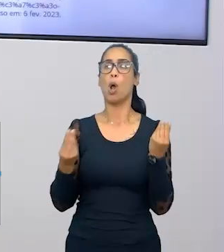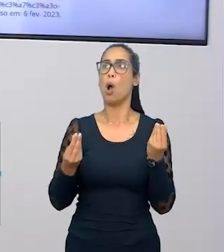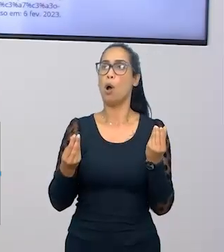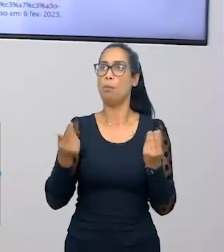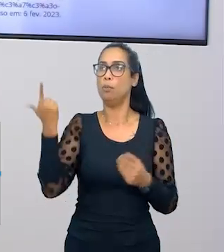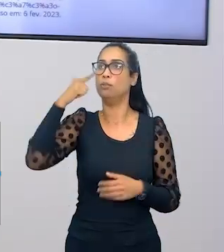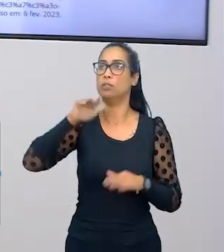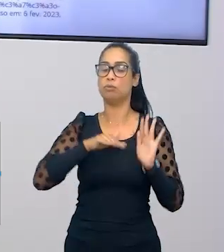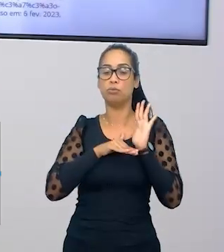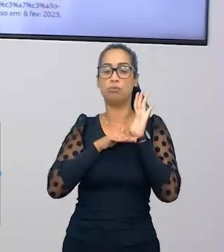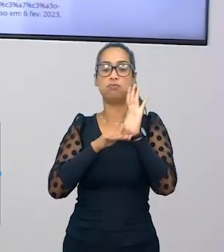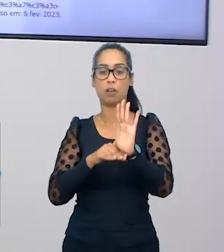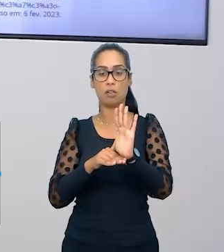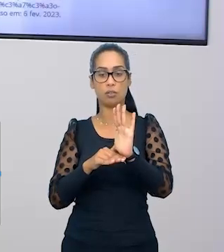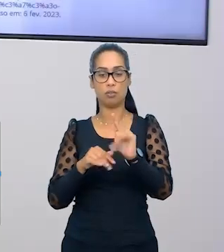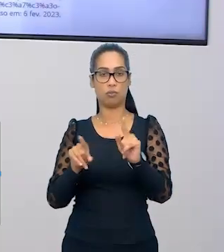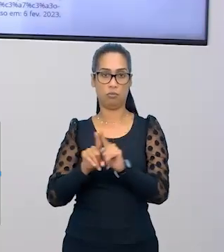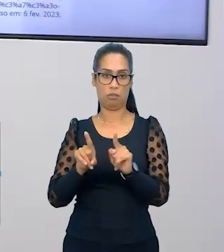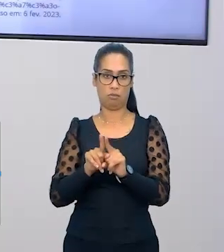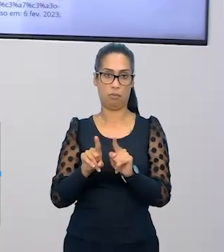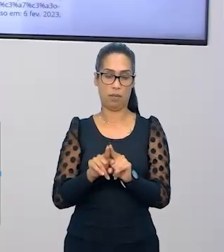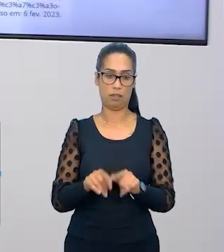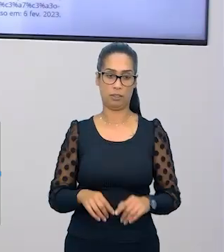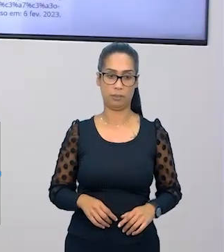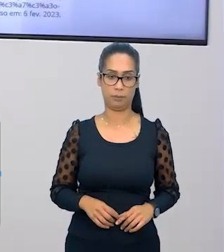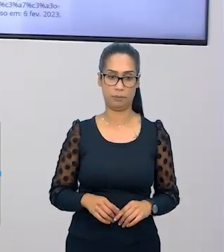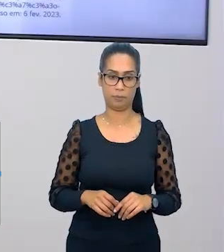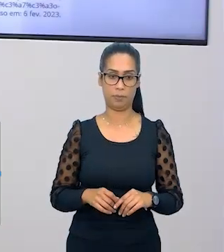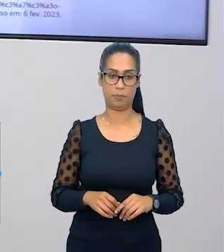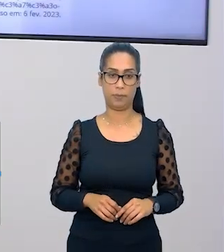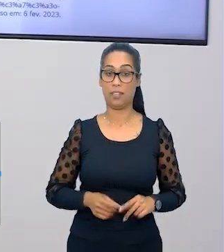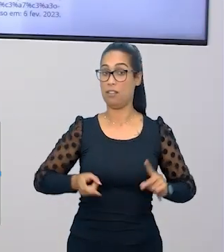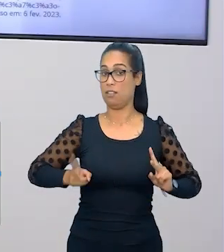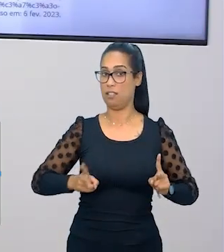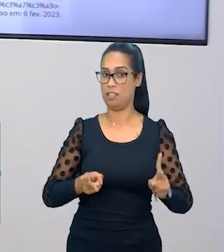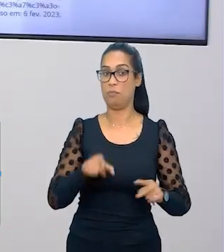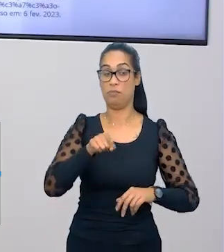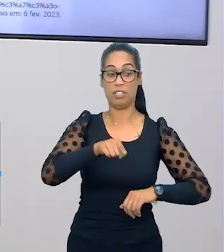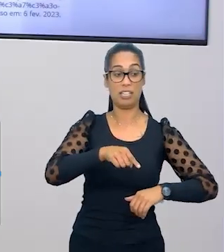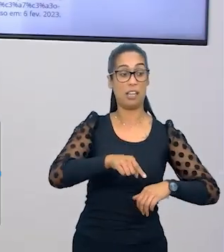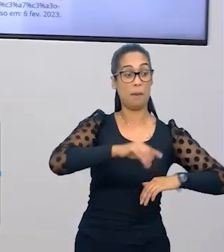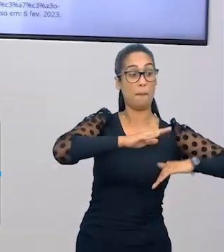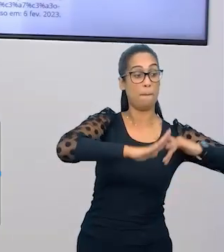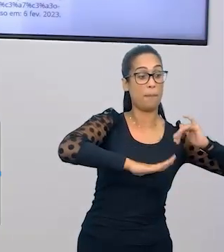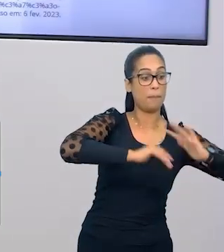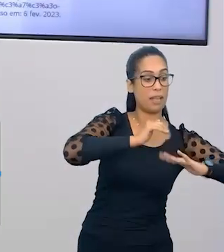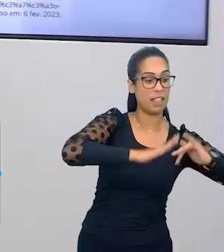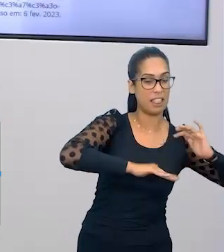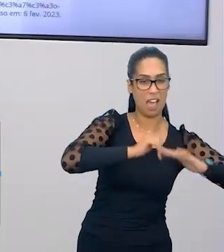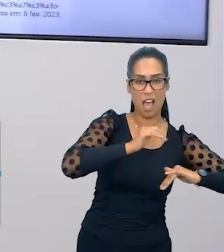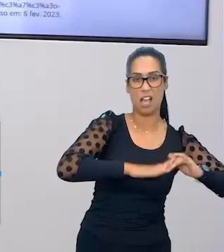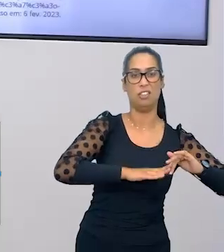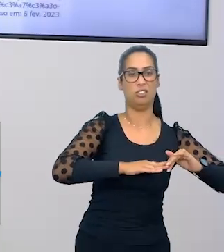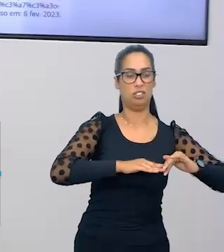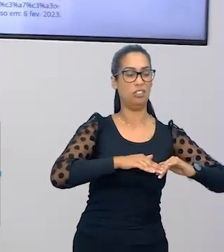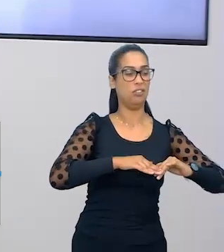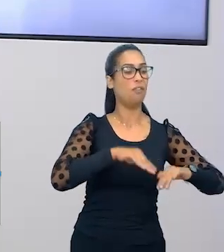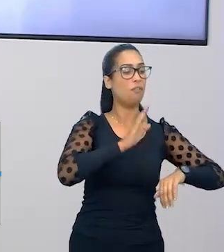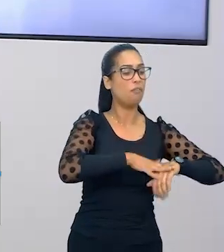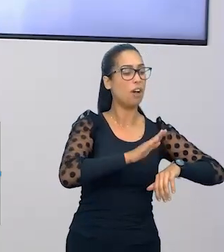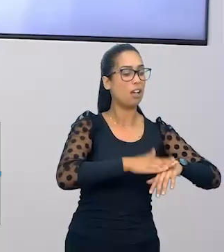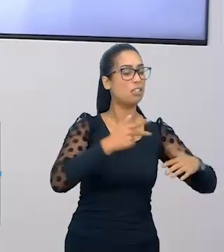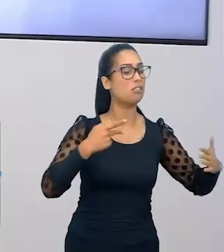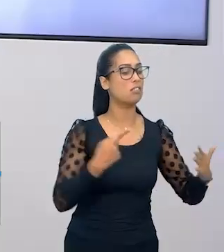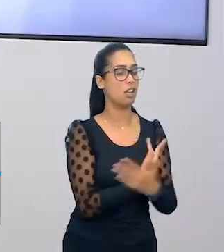dos outros, né, aquelas que outros jogaram, volta em nós que não fazemos isso. Isso é um problema, precisamos mudar. Mas nós